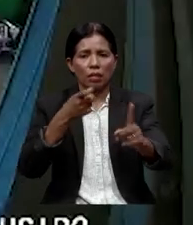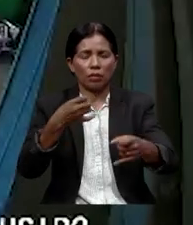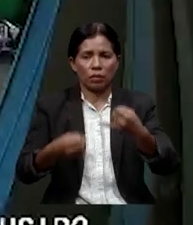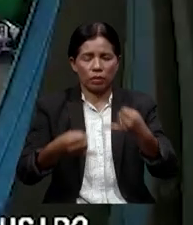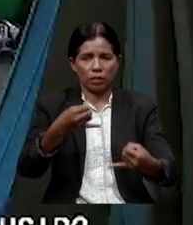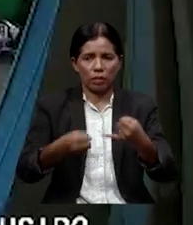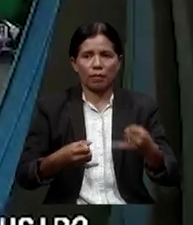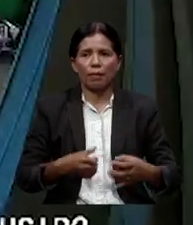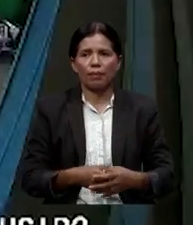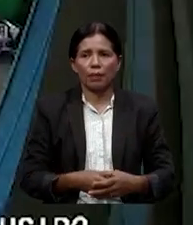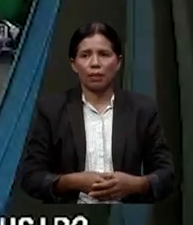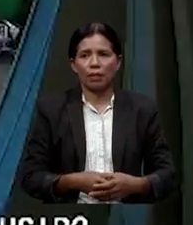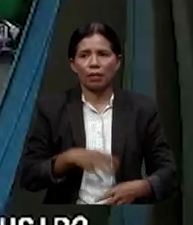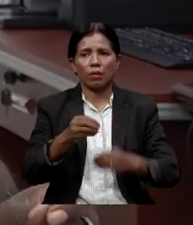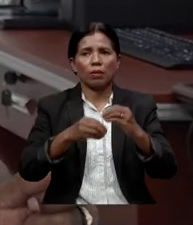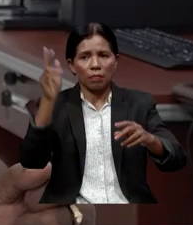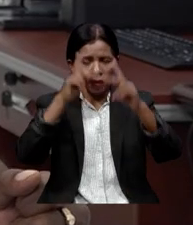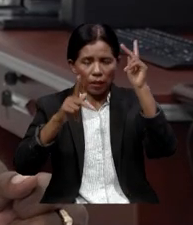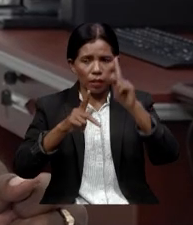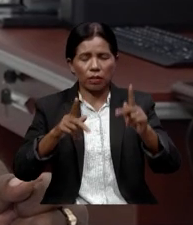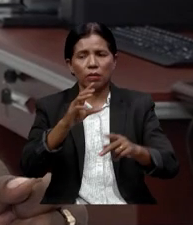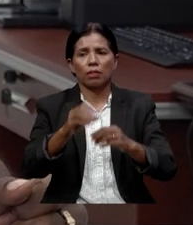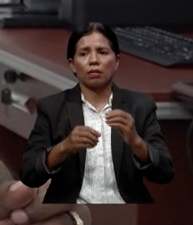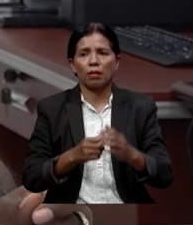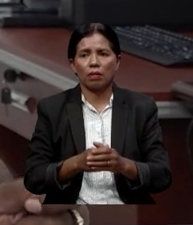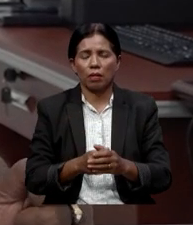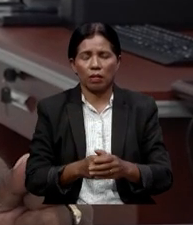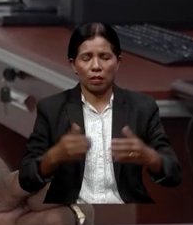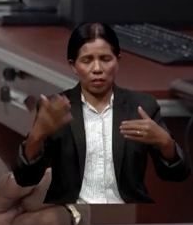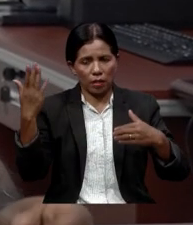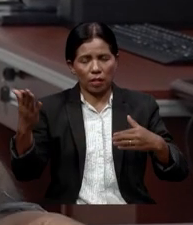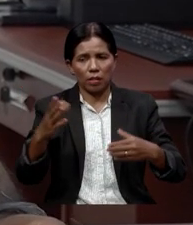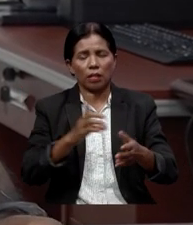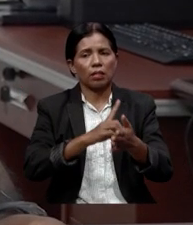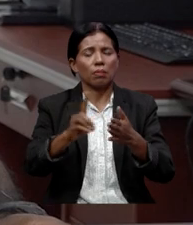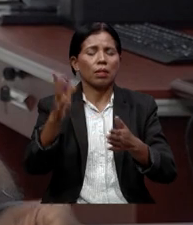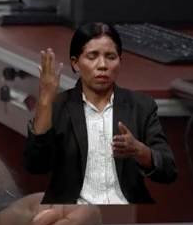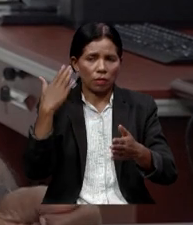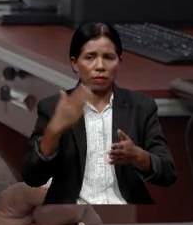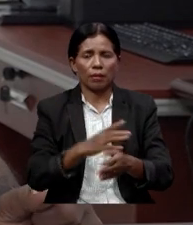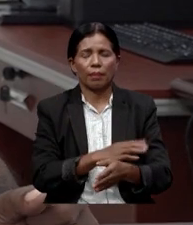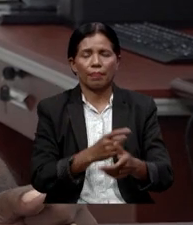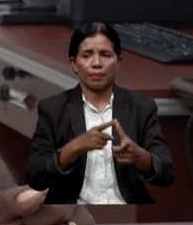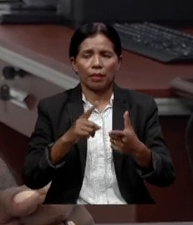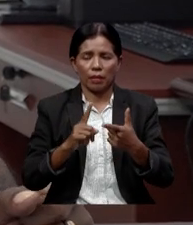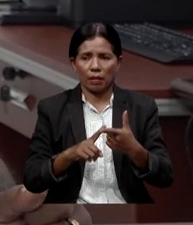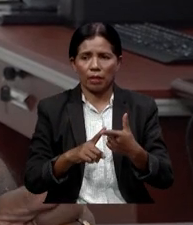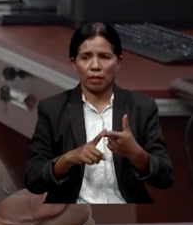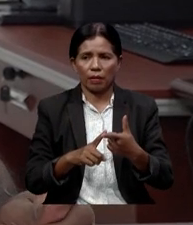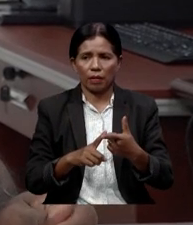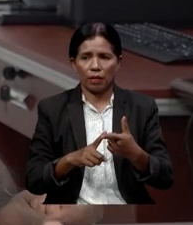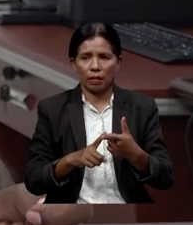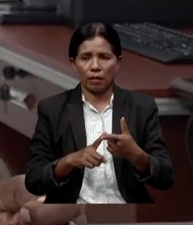justiça. Relaciona ao caso, no bem acontece aí a semana kutuk, e a